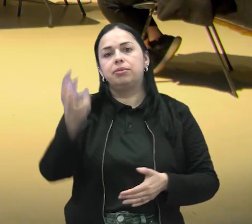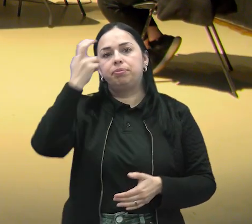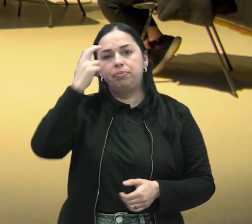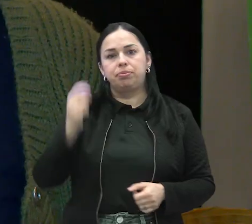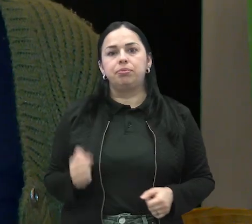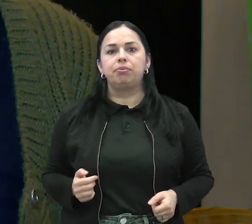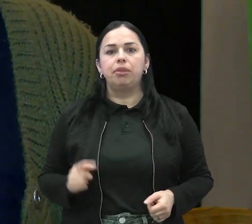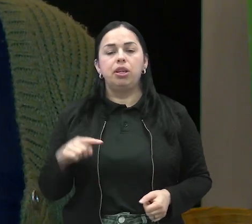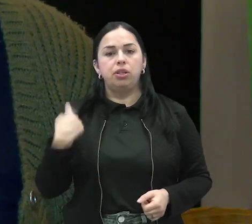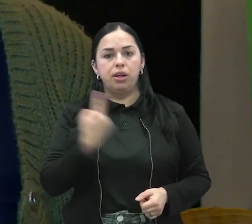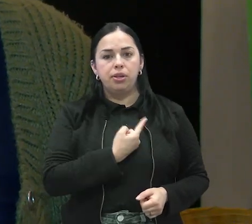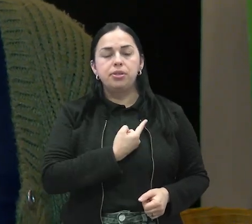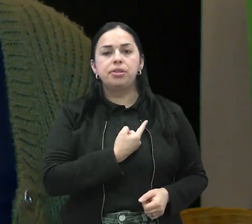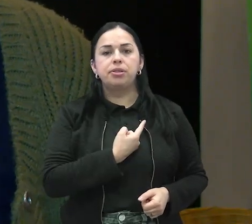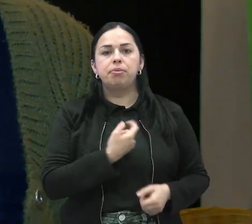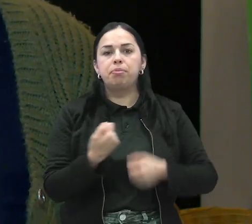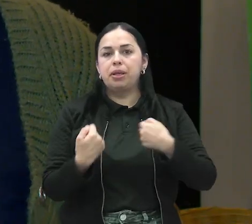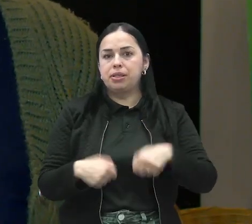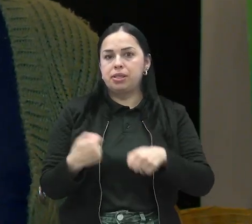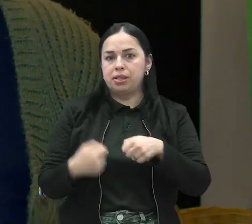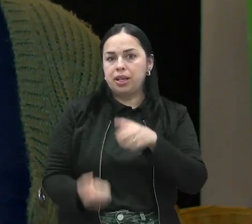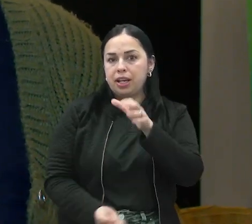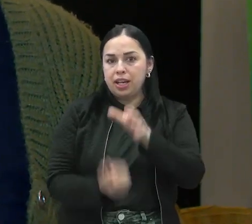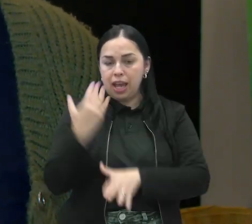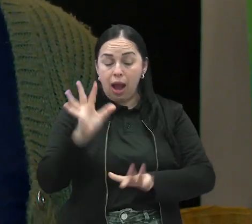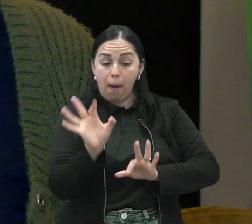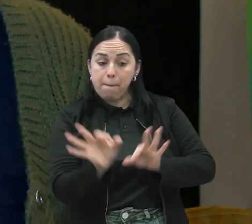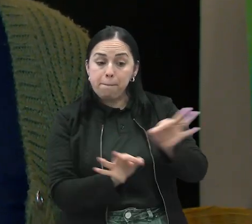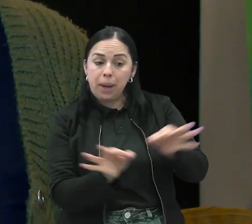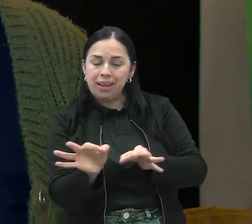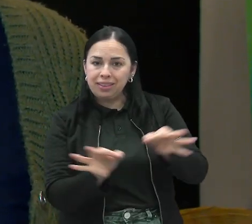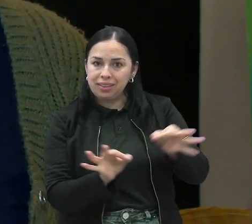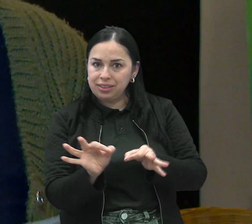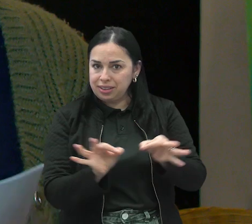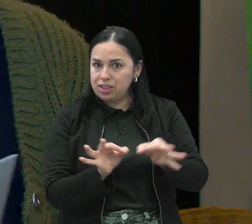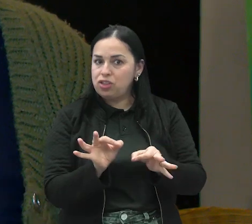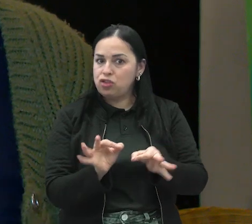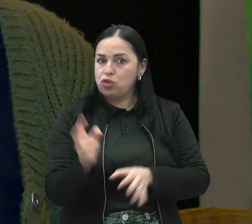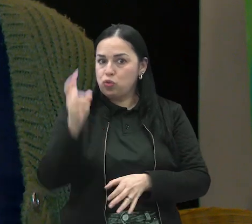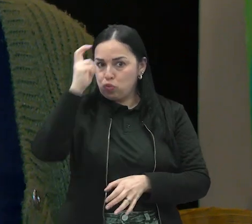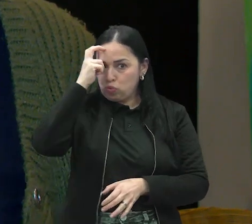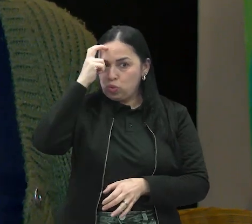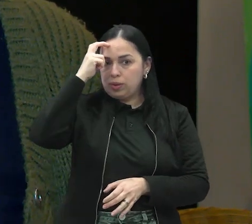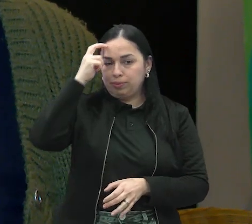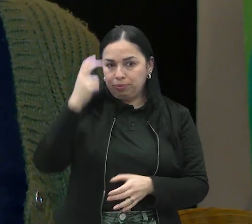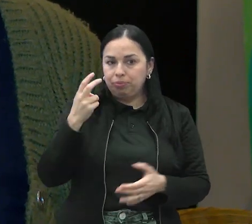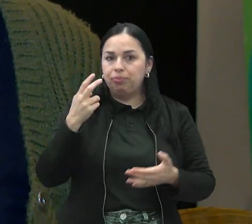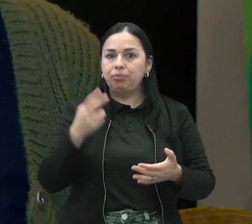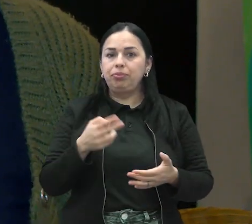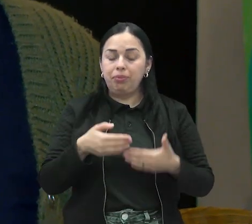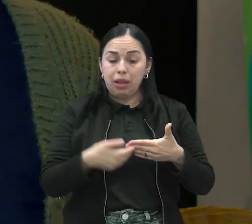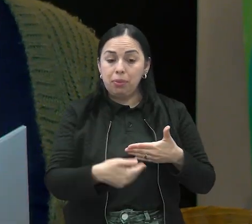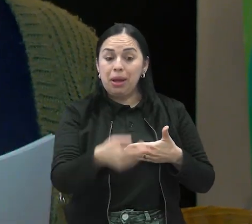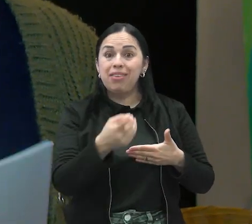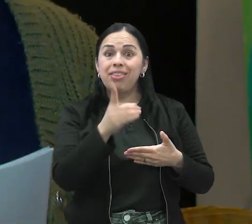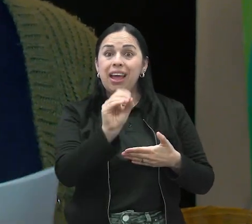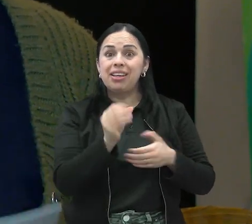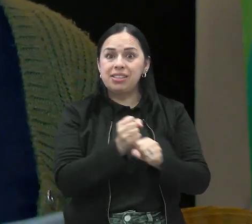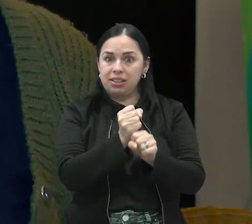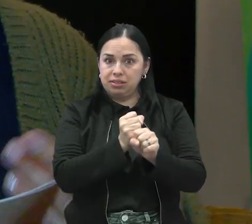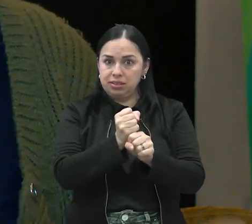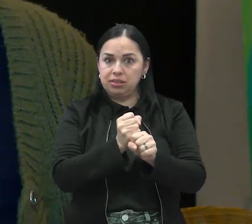de Cultura. Nós temos que criar um plano, elaborar um Plano Municipal de Cultura, que é para 10